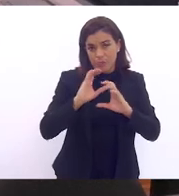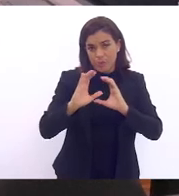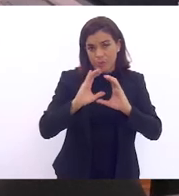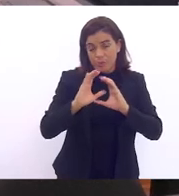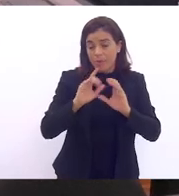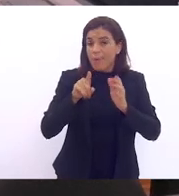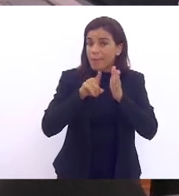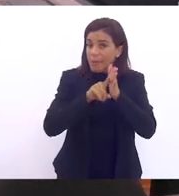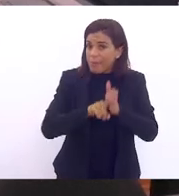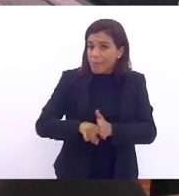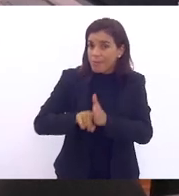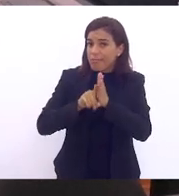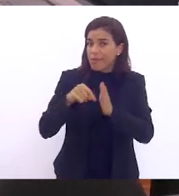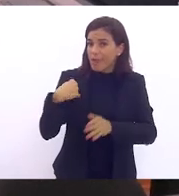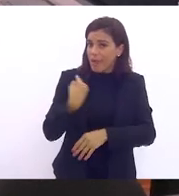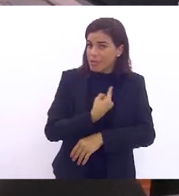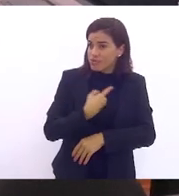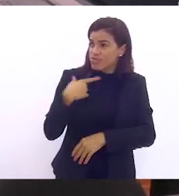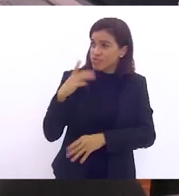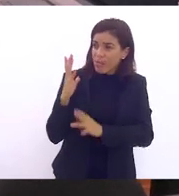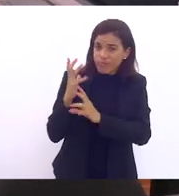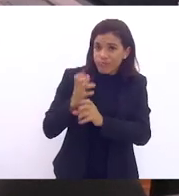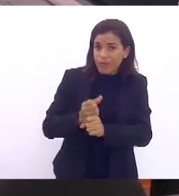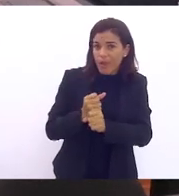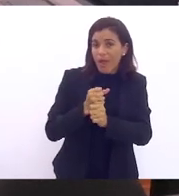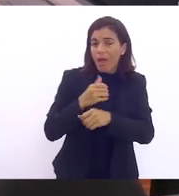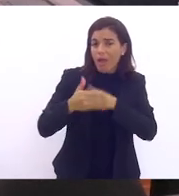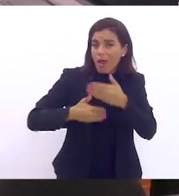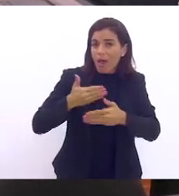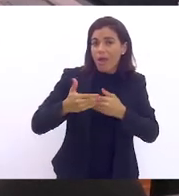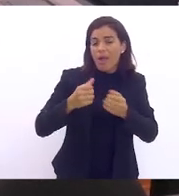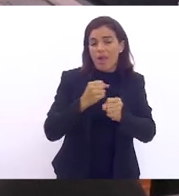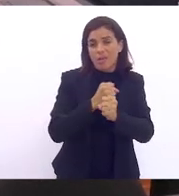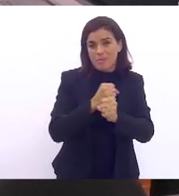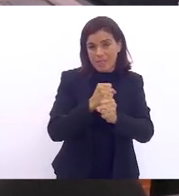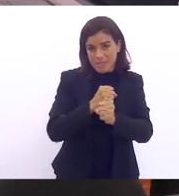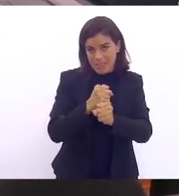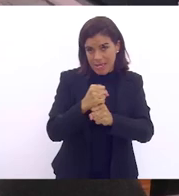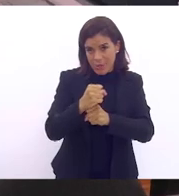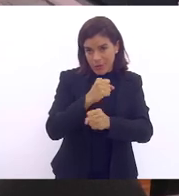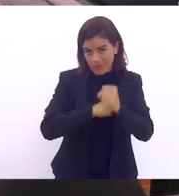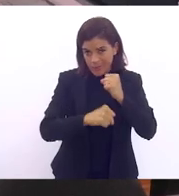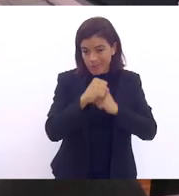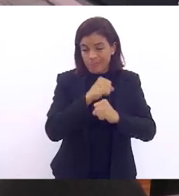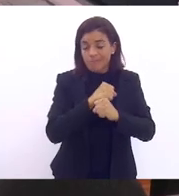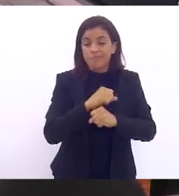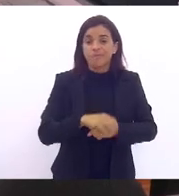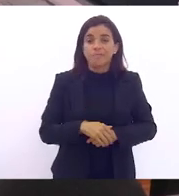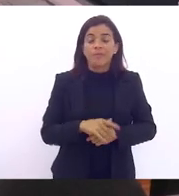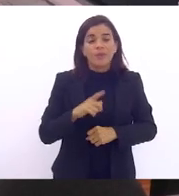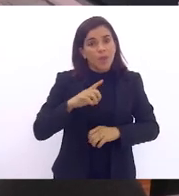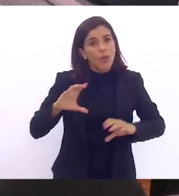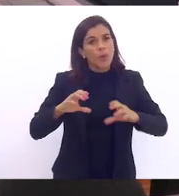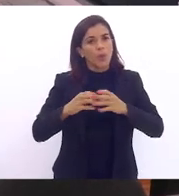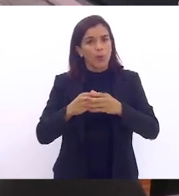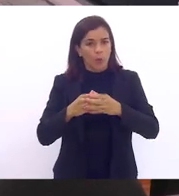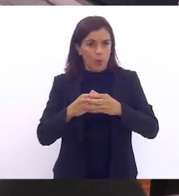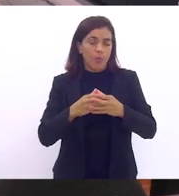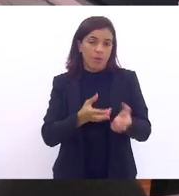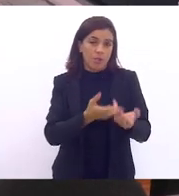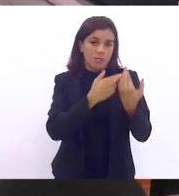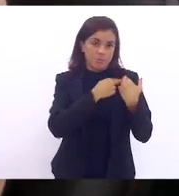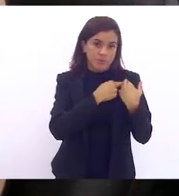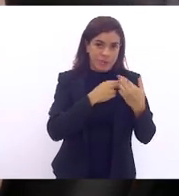é uma pesquisa que a gente veem fazendo Desde o ano passado reforço que a gente tem um grupo interno que trata só das questões de reclamação seja